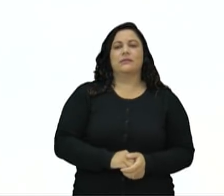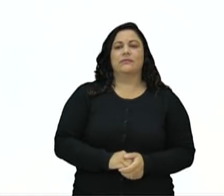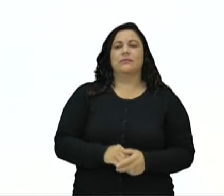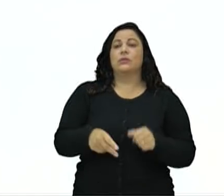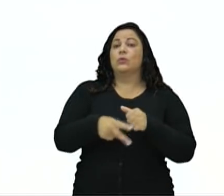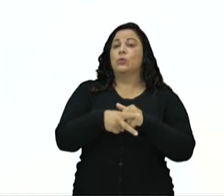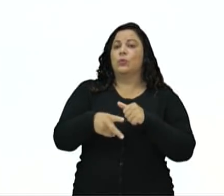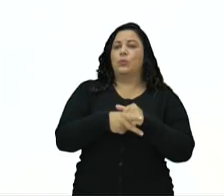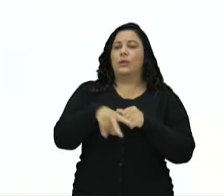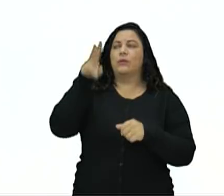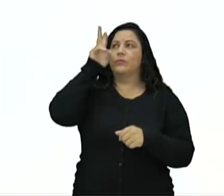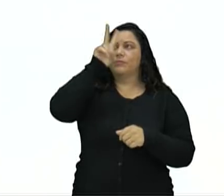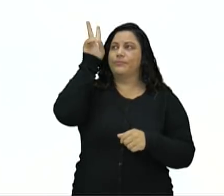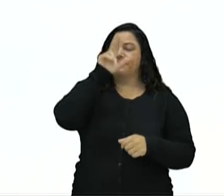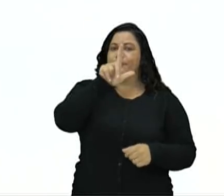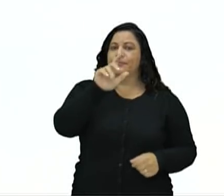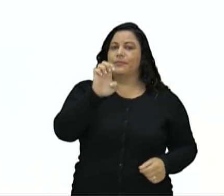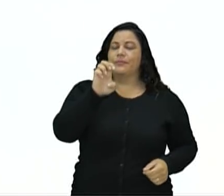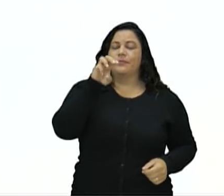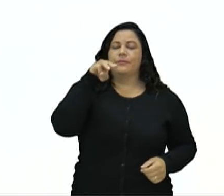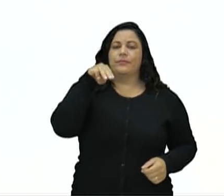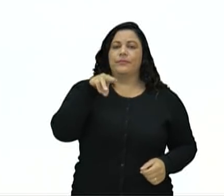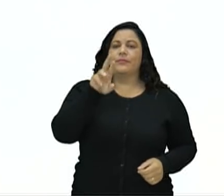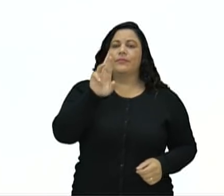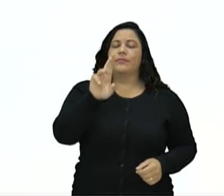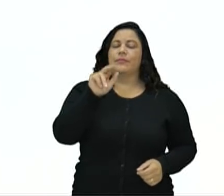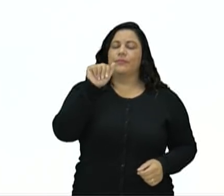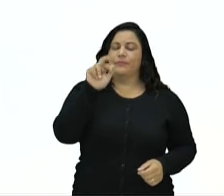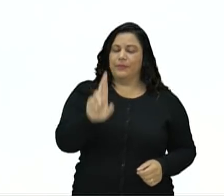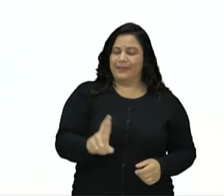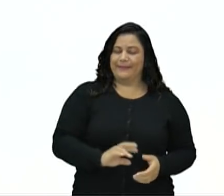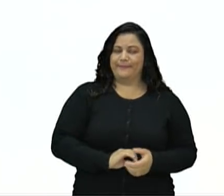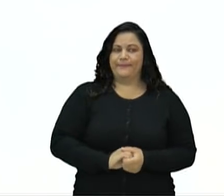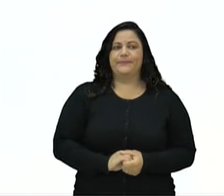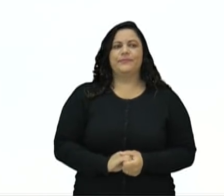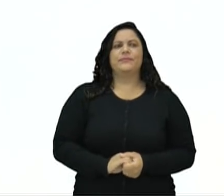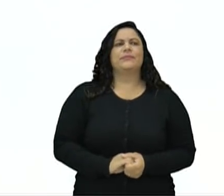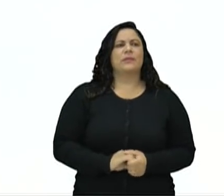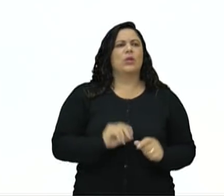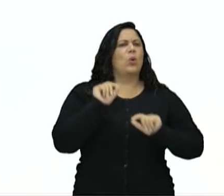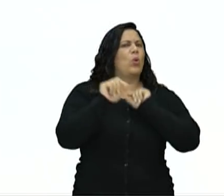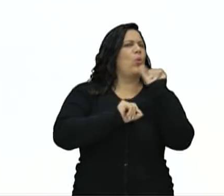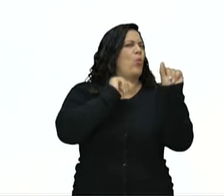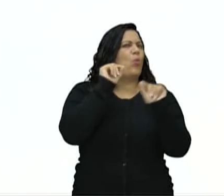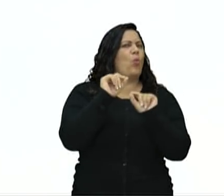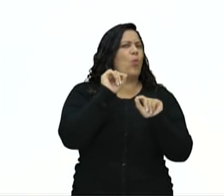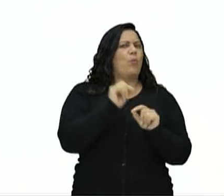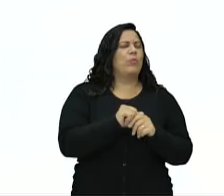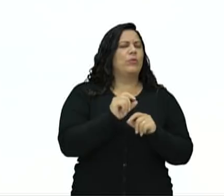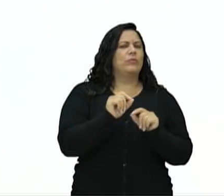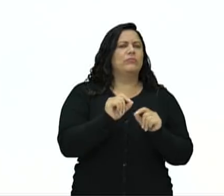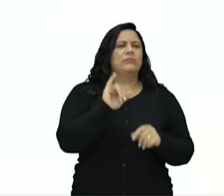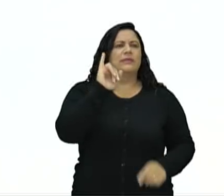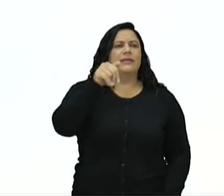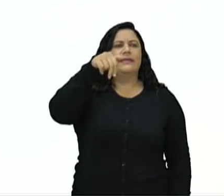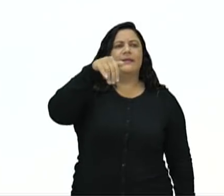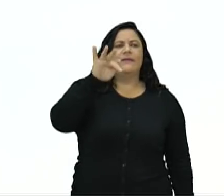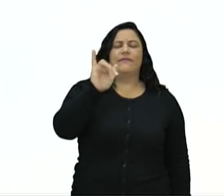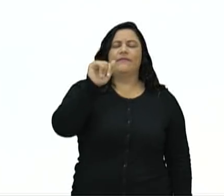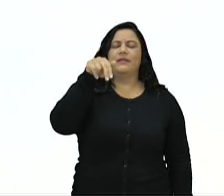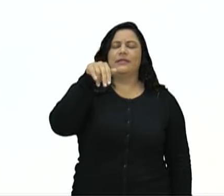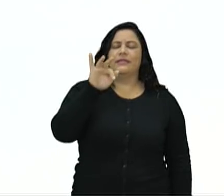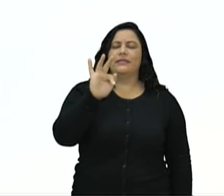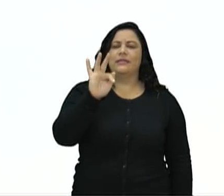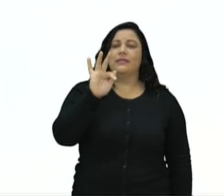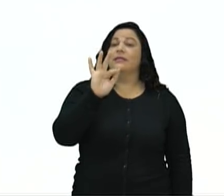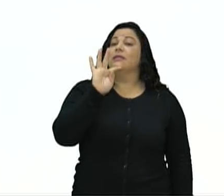lembrar-se, certo? Então o verbo ir, ele está no infinitivo pessoal. Como que a gente conjuga verbo no infinitivo pessoal? Olha lá